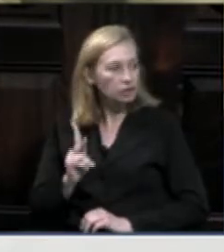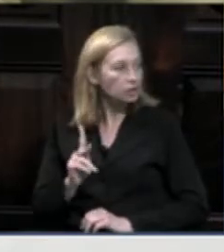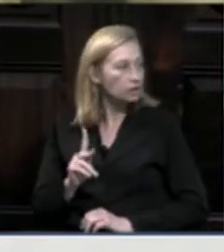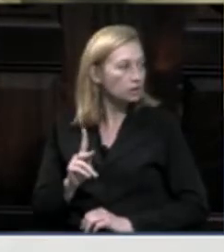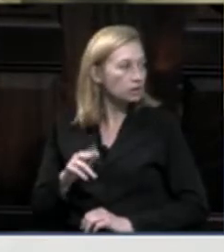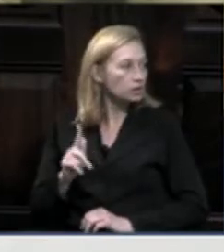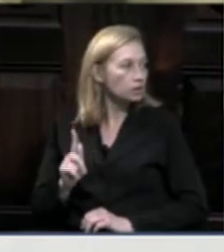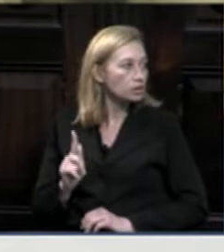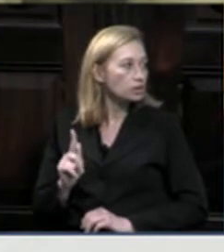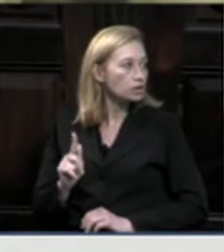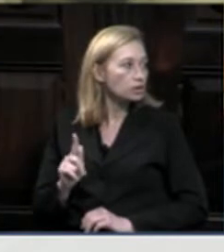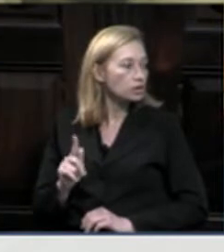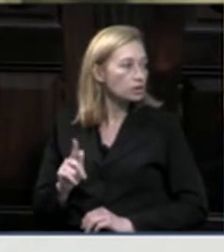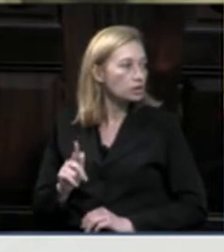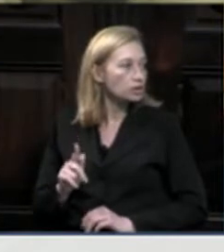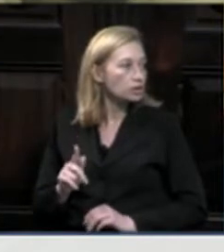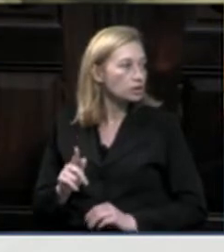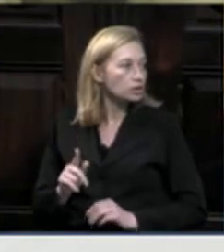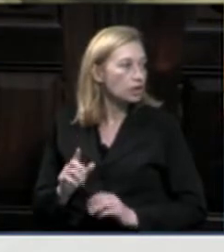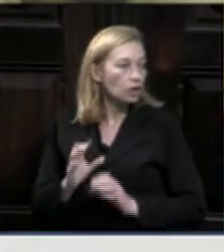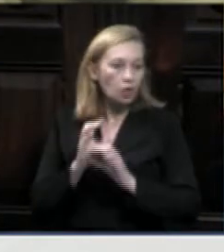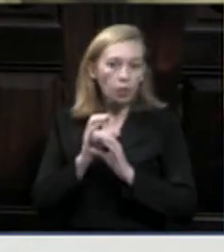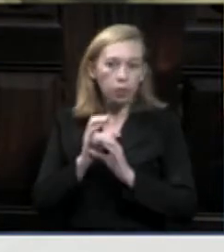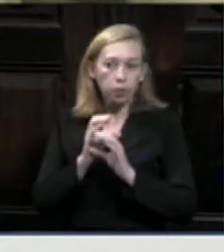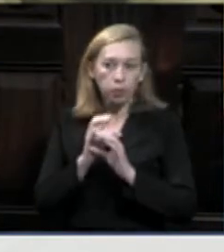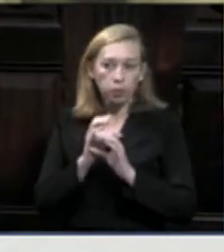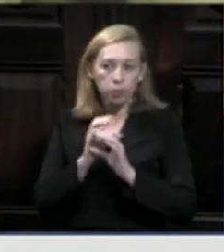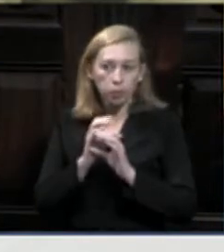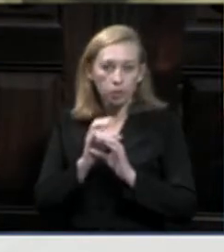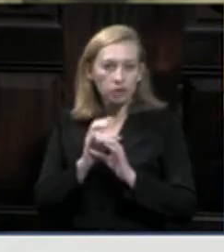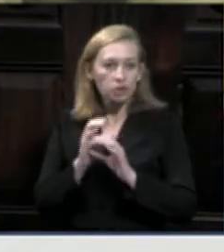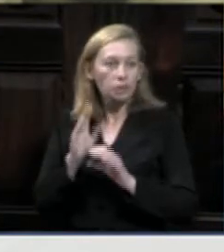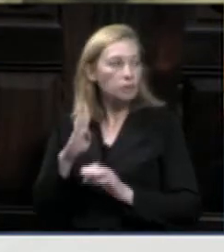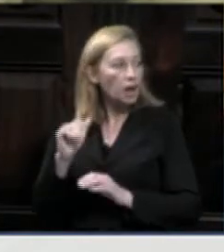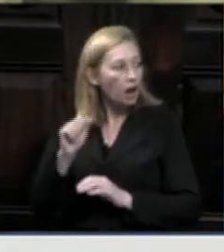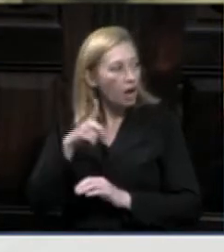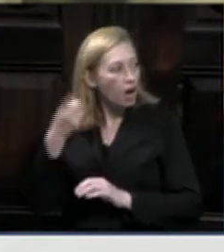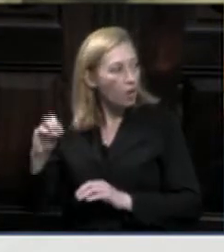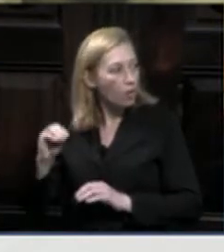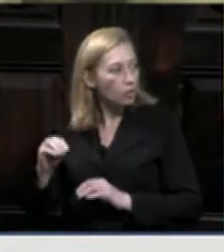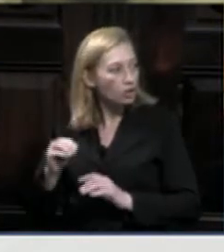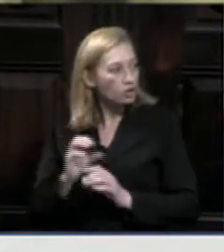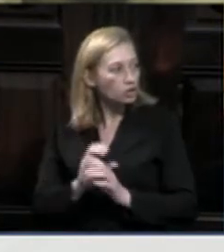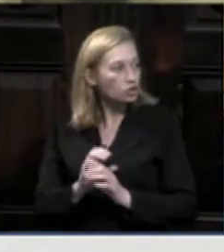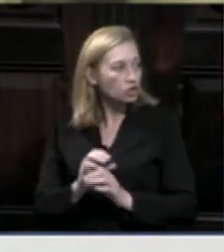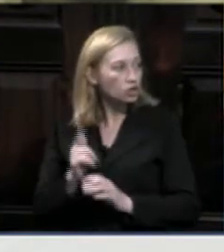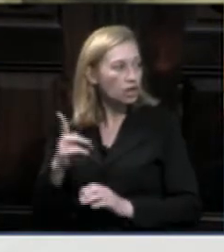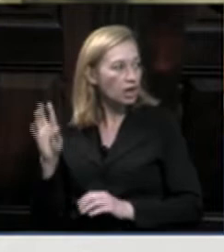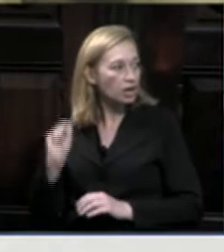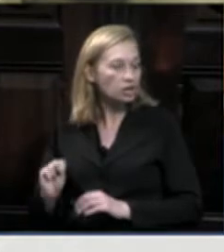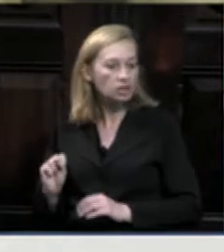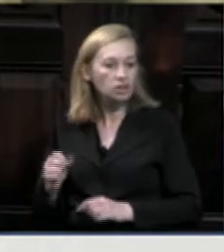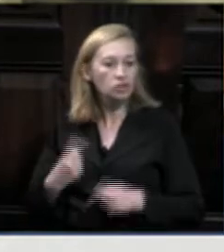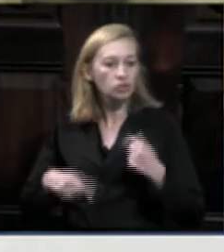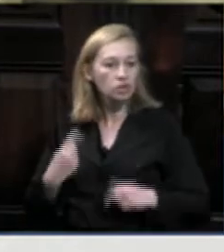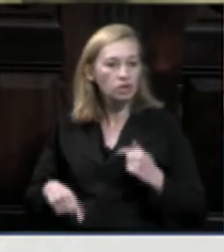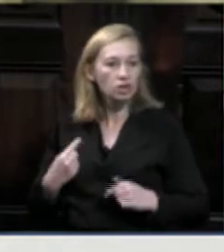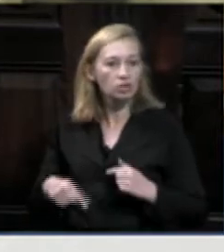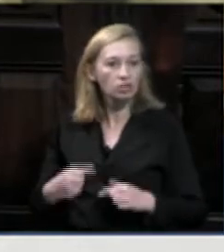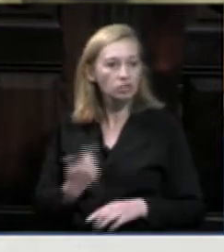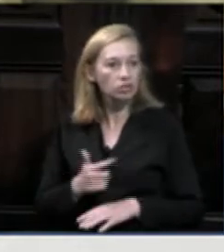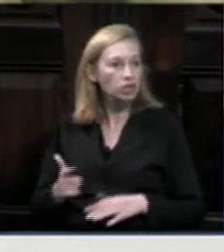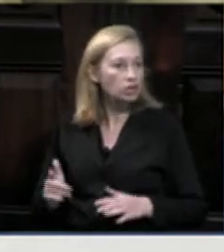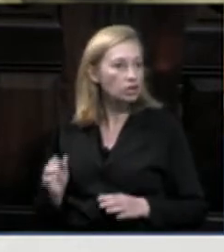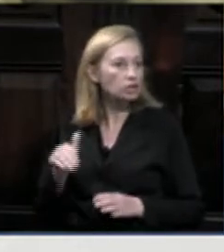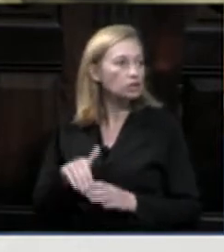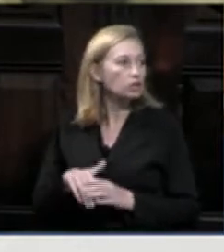inflamáveis para preenchimento de balões destinados ao uso recreativo ou decorativo no Estado do Rio de Janeiro. Em discussão. Não havendo que queira discutir, encerrada a discussão, em votação.